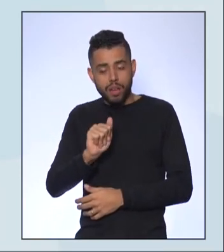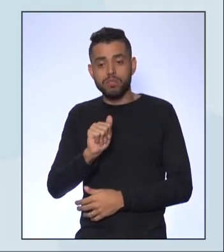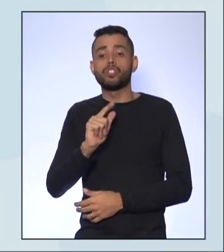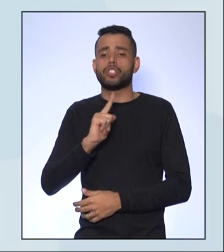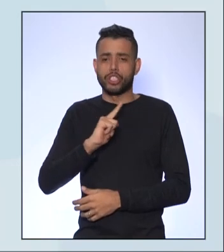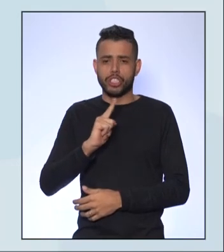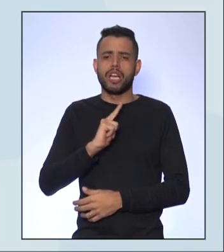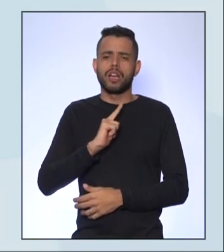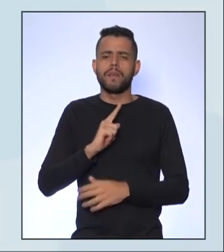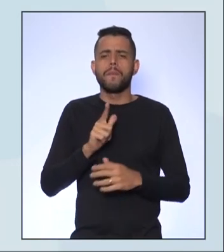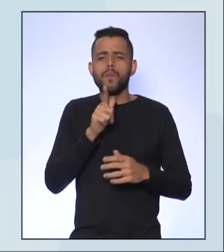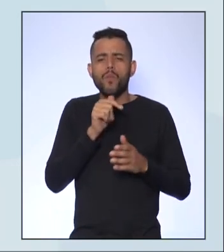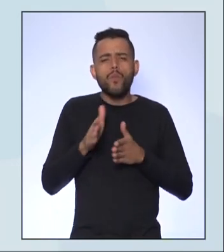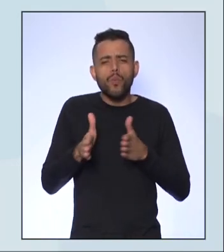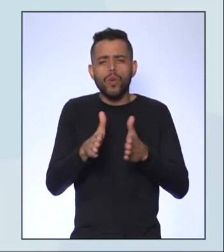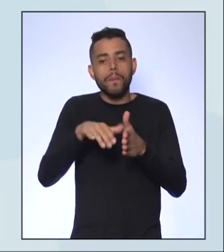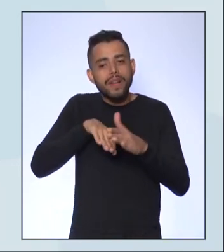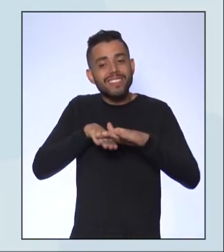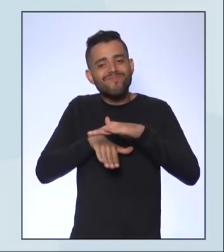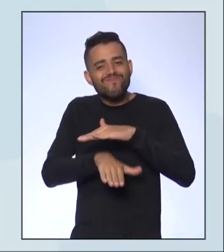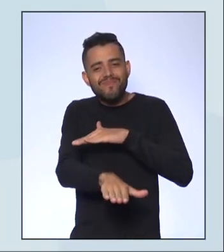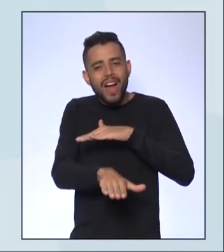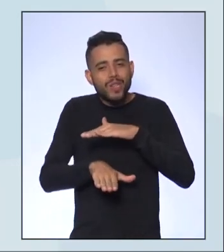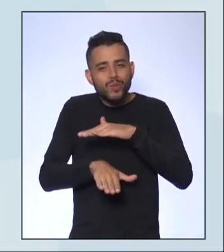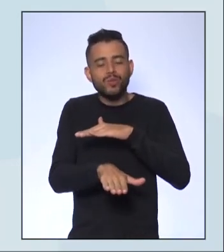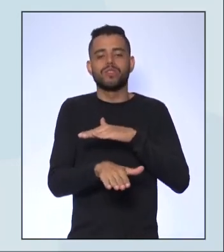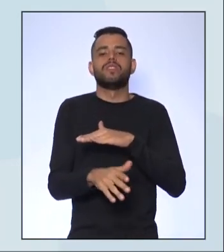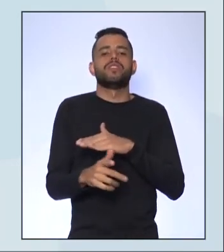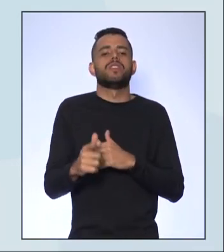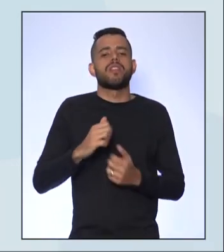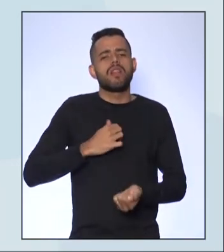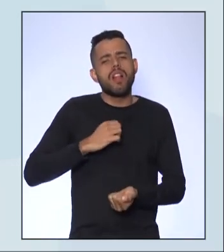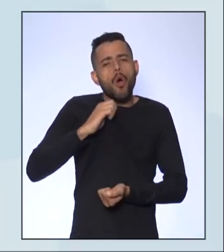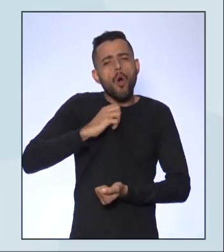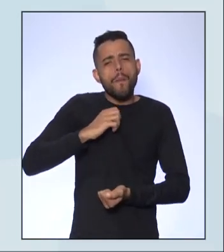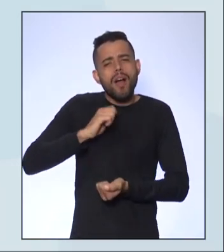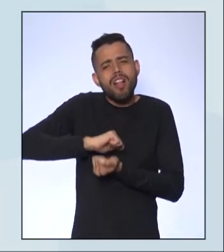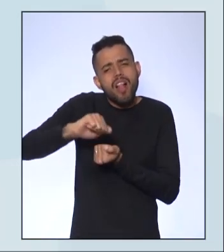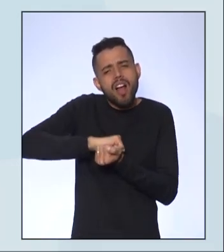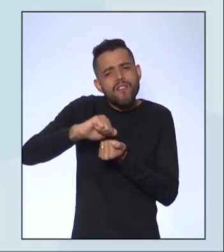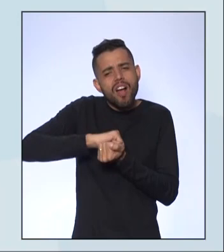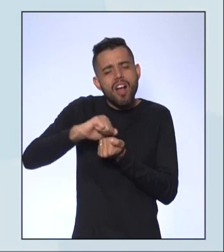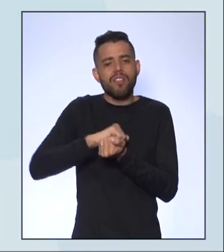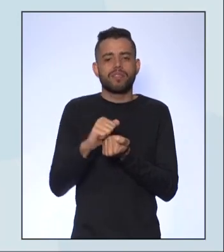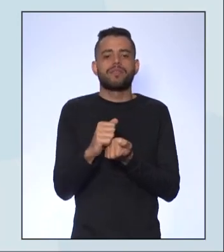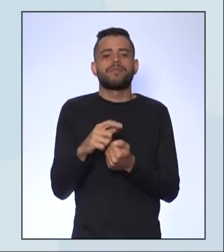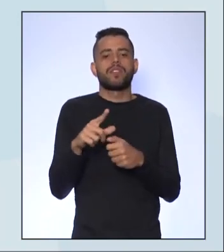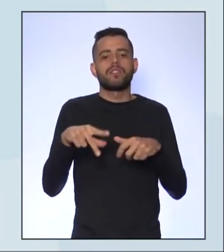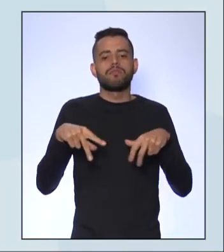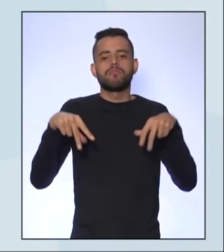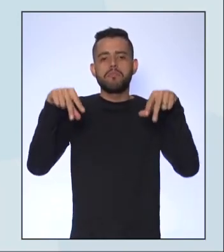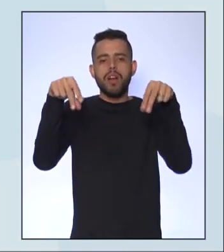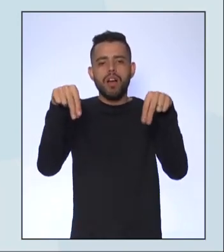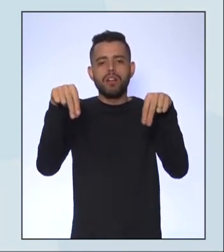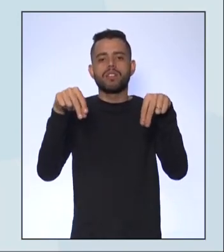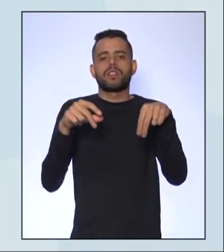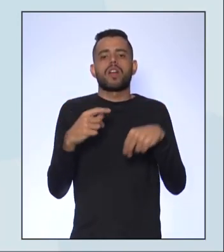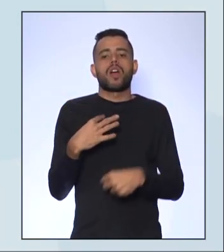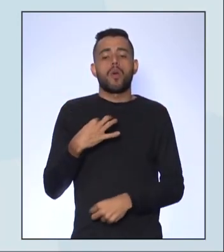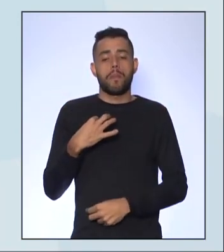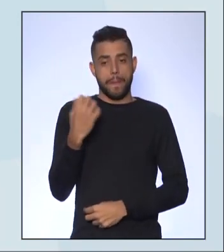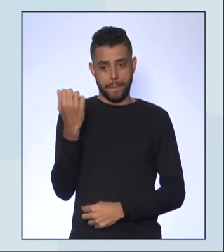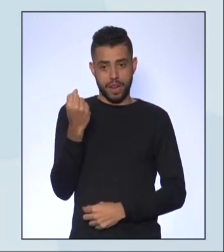Paulo, está encanado, mas ele ainda existe. Elas lavavam roupas lavadeiras e elas colocavam essas roupas para quarar, para ficar branquinha. E